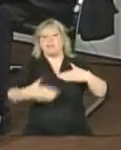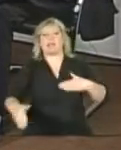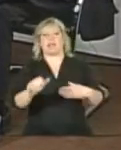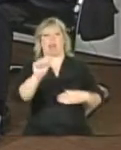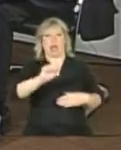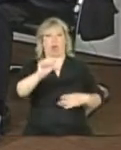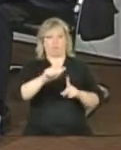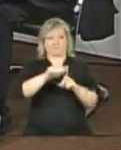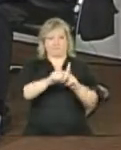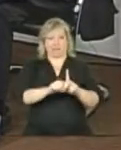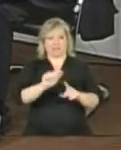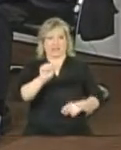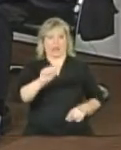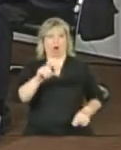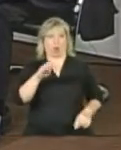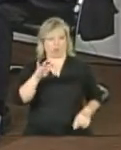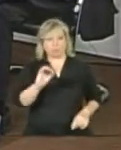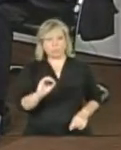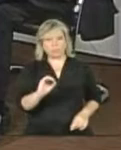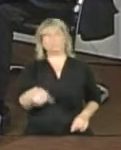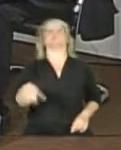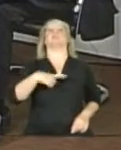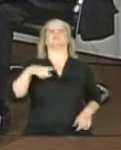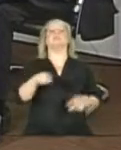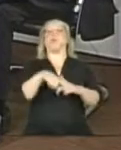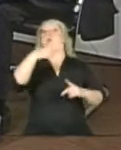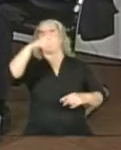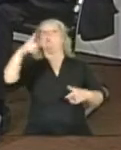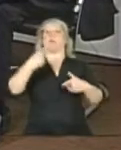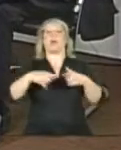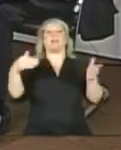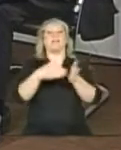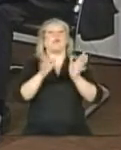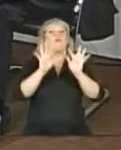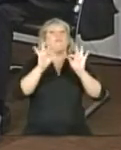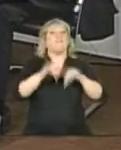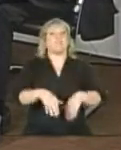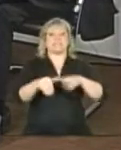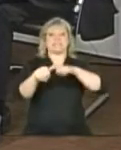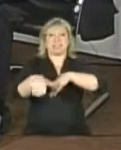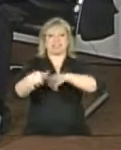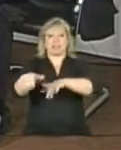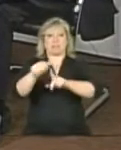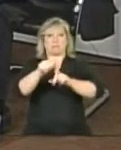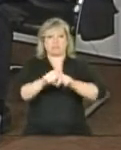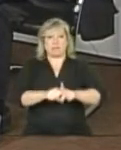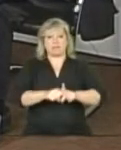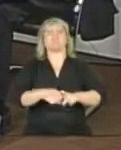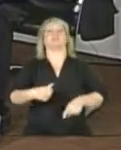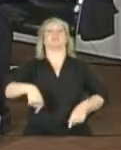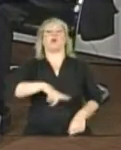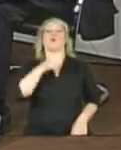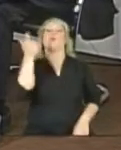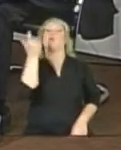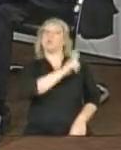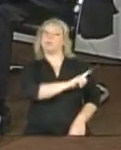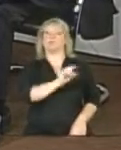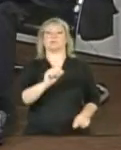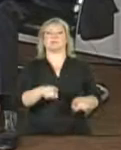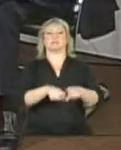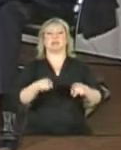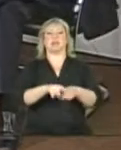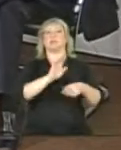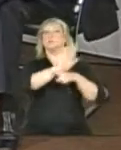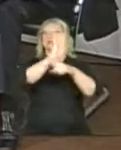problemas que nós ainda enfrentamos na versão 7 até o final de setembro então aqui é o mesmo nesse momento que a gente presta conta os